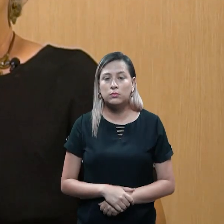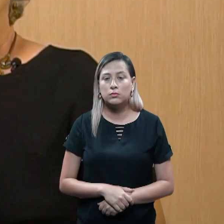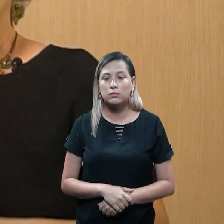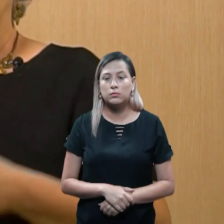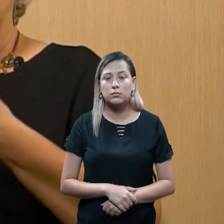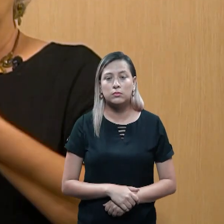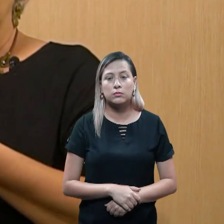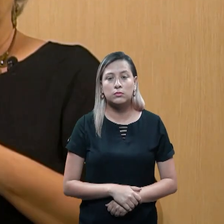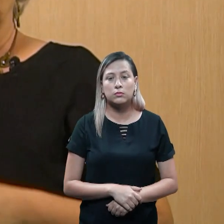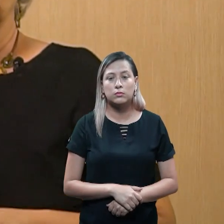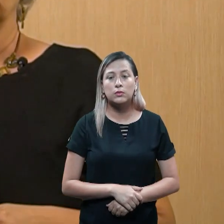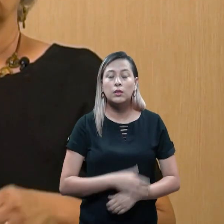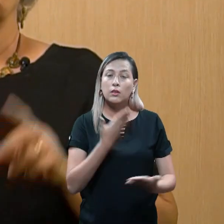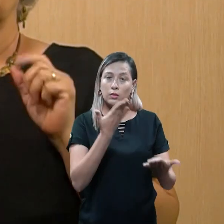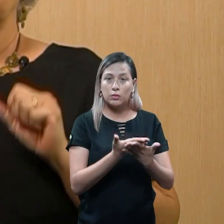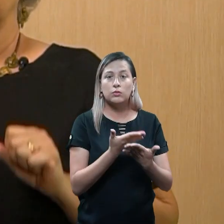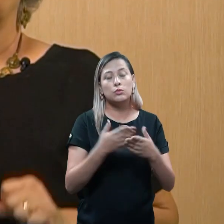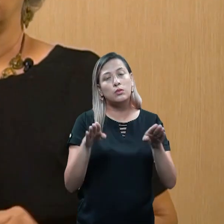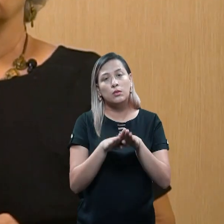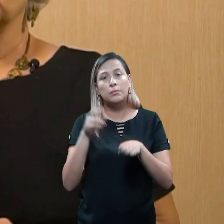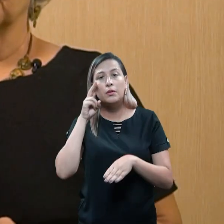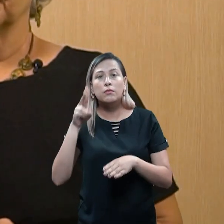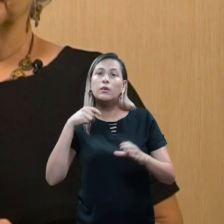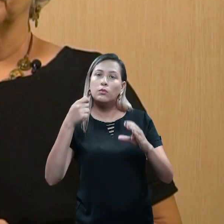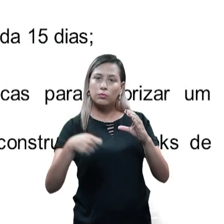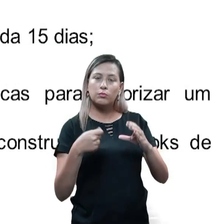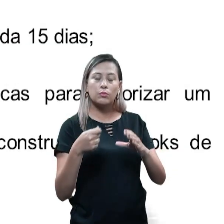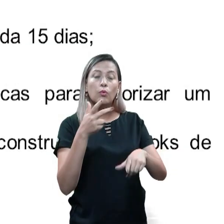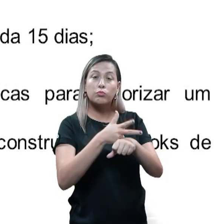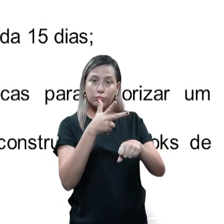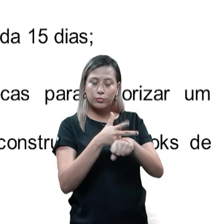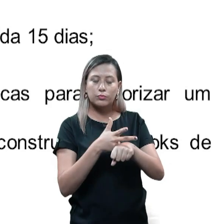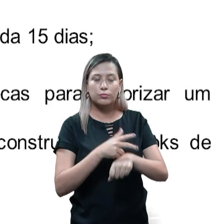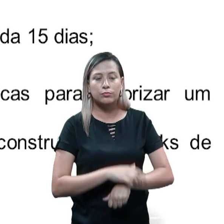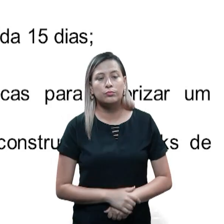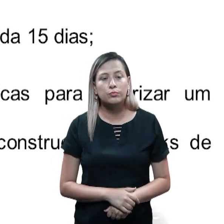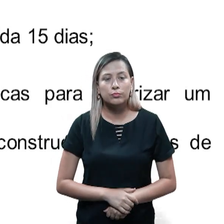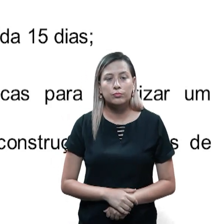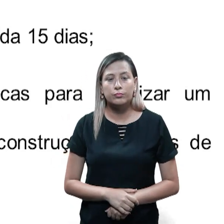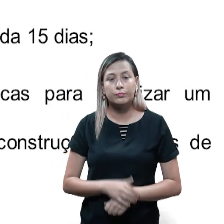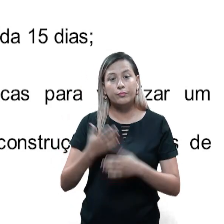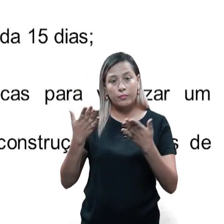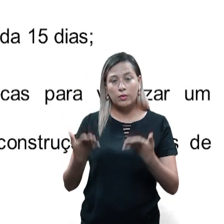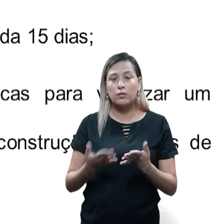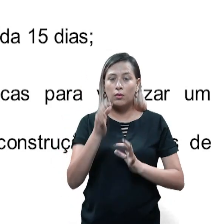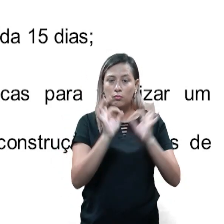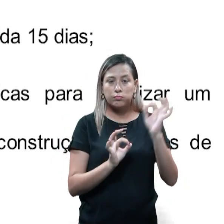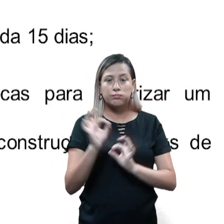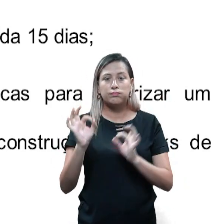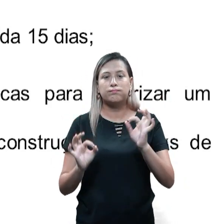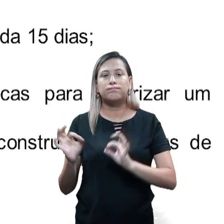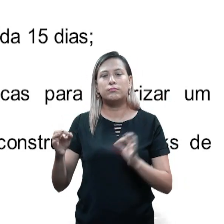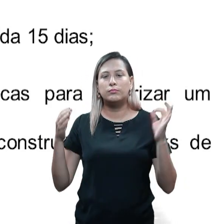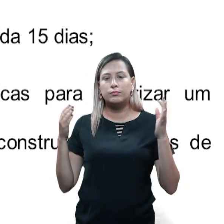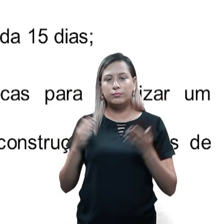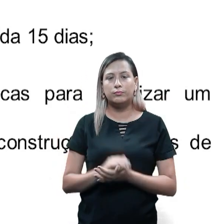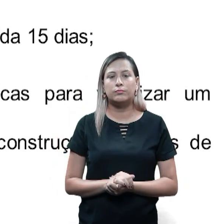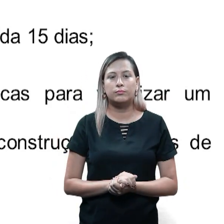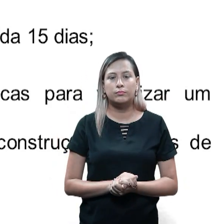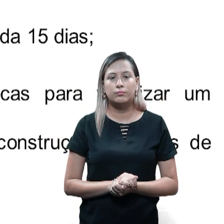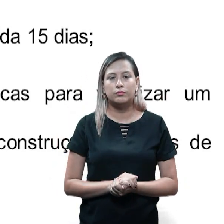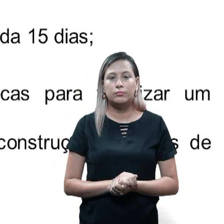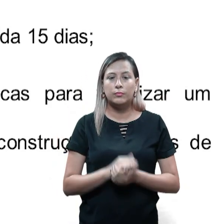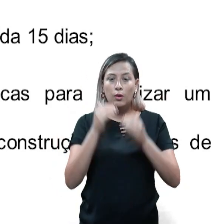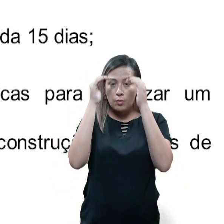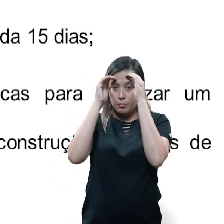conhecimentos vendo também um vídeo de Camila March. Embora o design de sobrancelhas obedeça a um padrão de